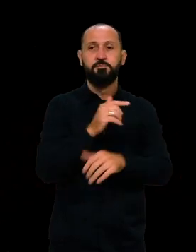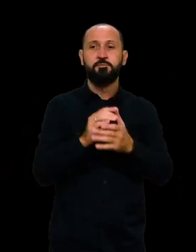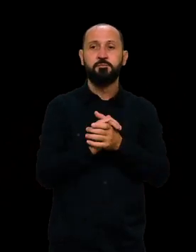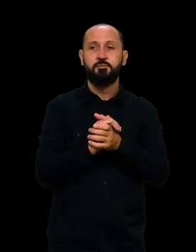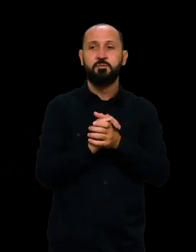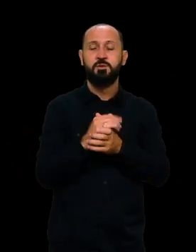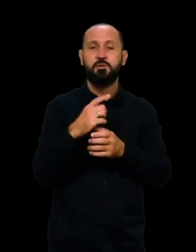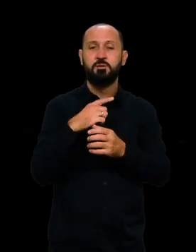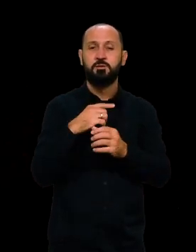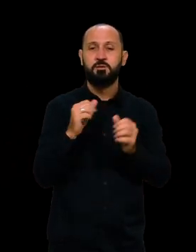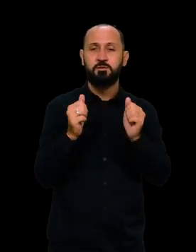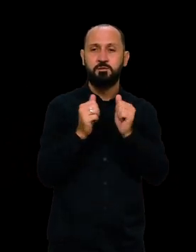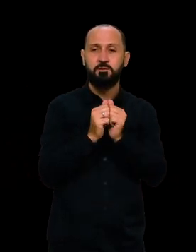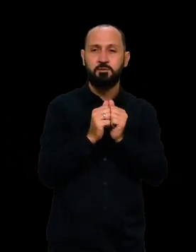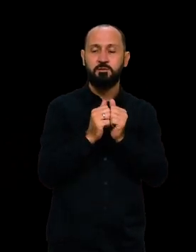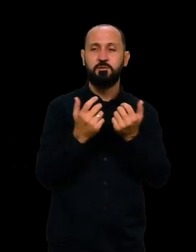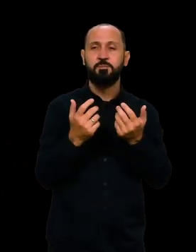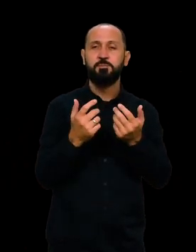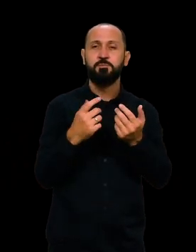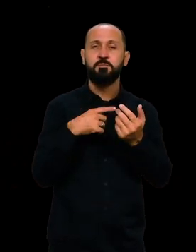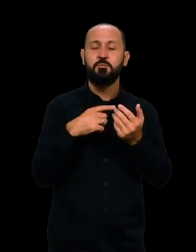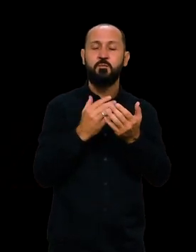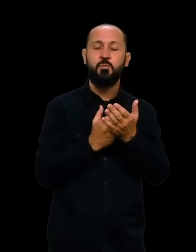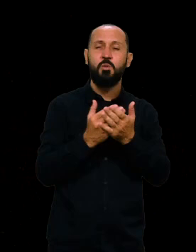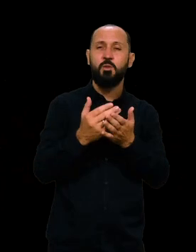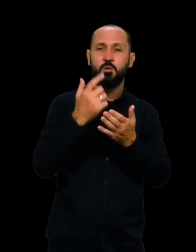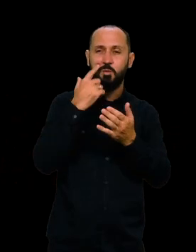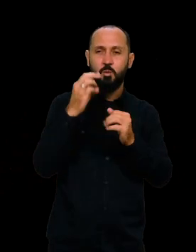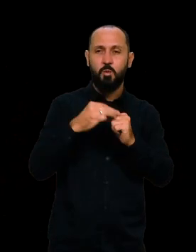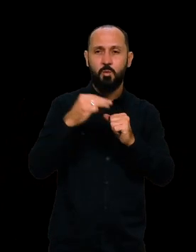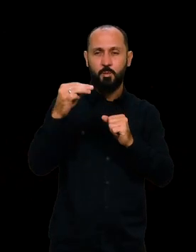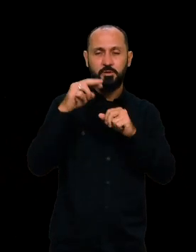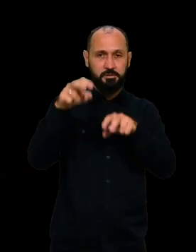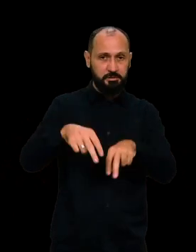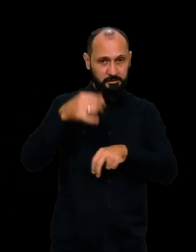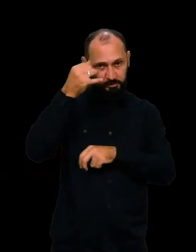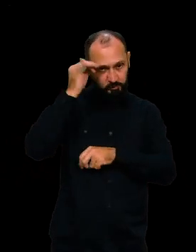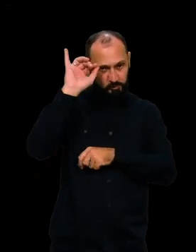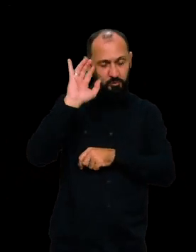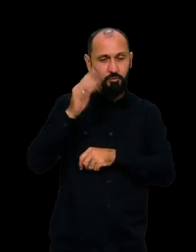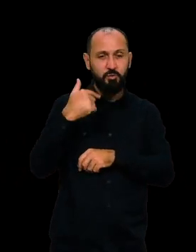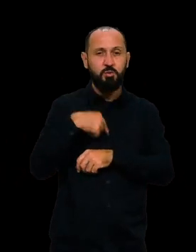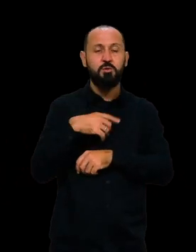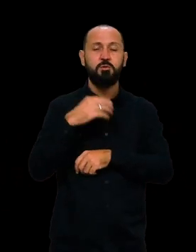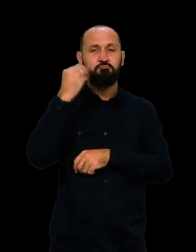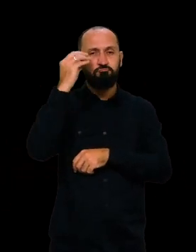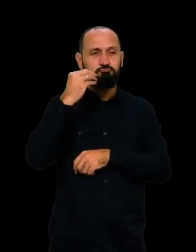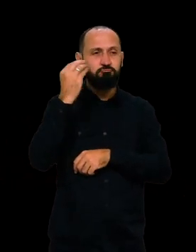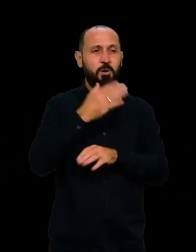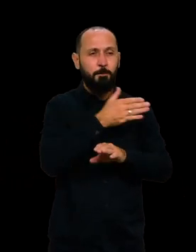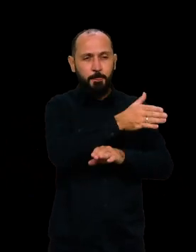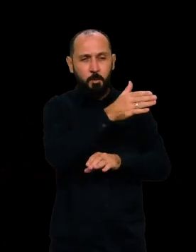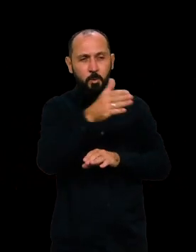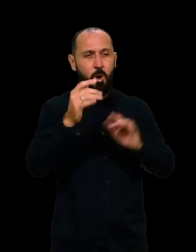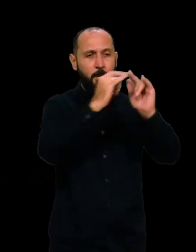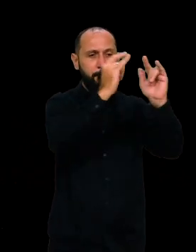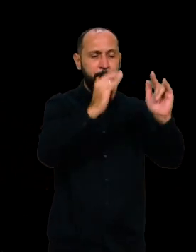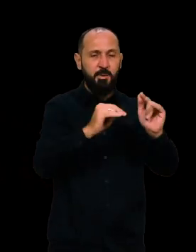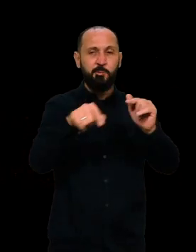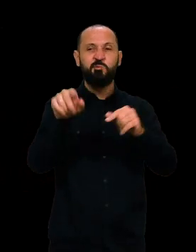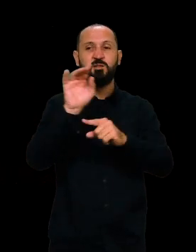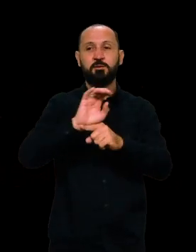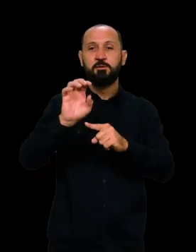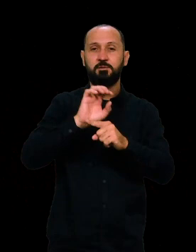financeira, gestor financeiro disso. E aí eu também tive a chance de, já no Idaterra, com mestrado em agronegócio, já visitar